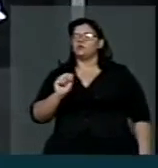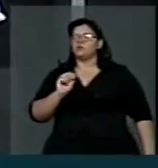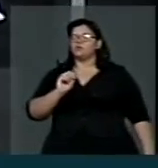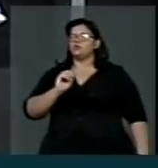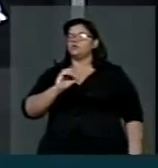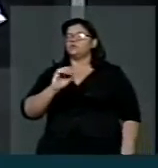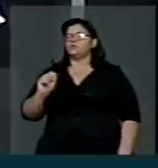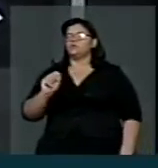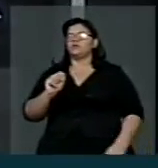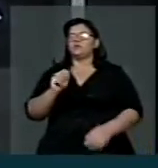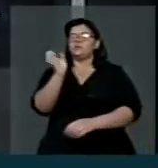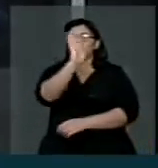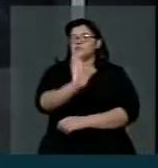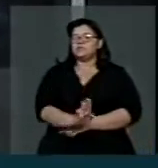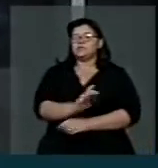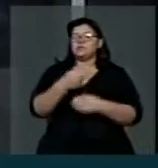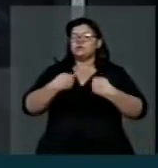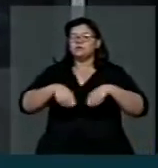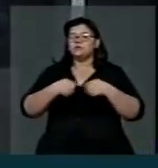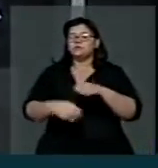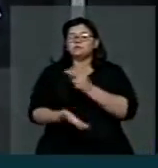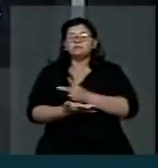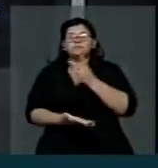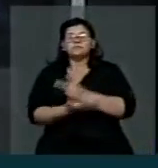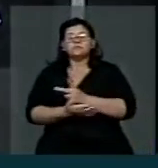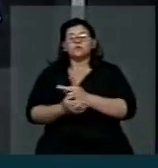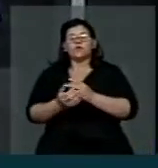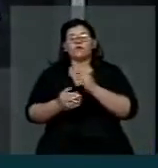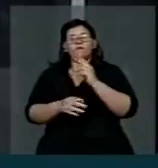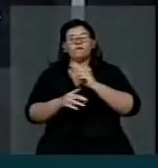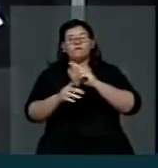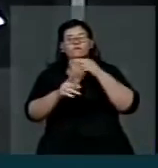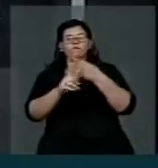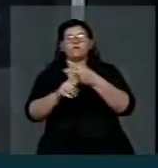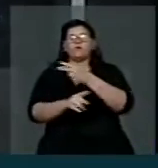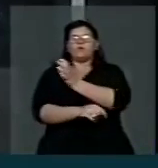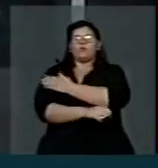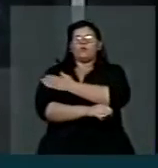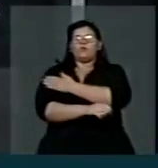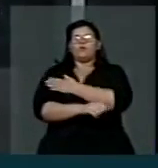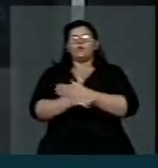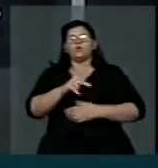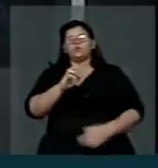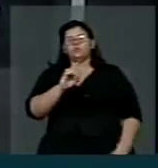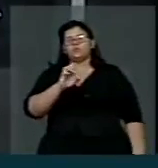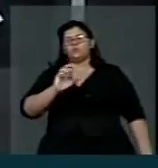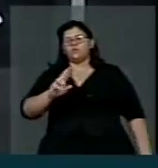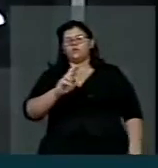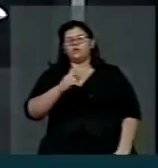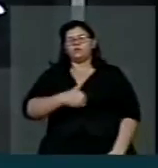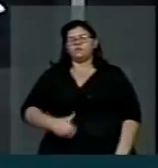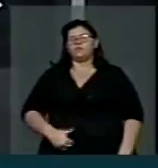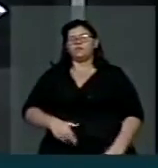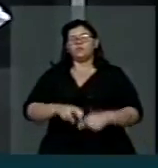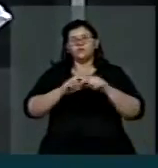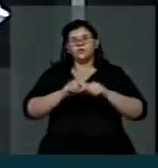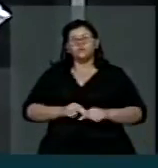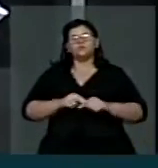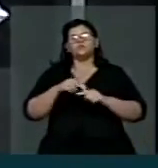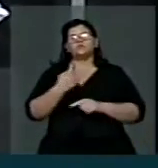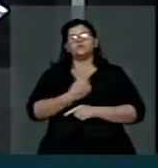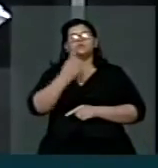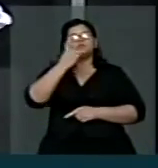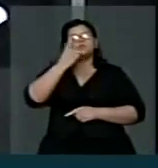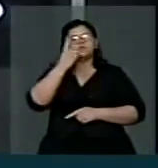do constante fortalecimento das instituições e dos poderes da República. Nesse sentido, cabe ao parlamentar debruçar-se sobre o